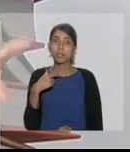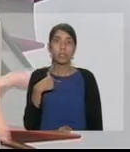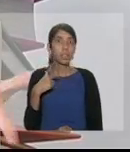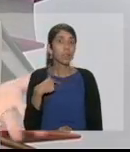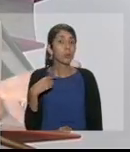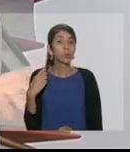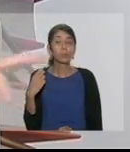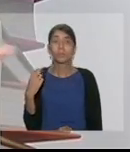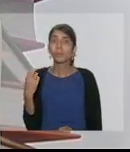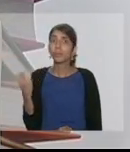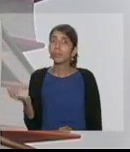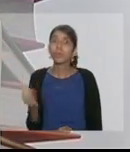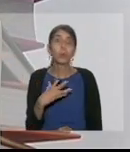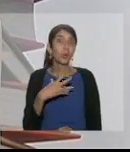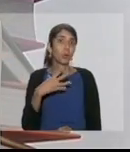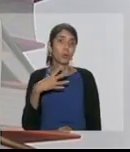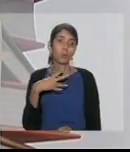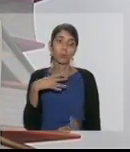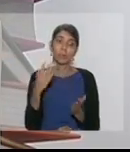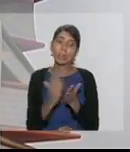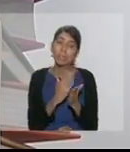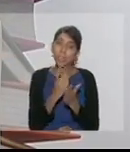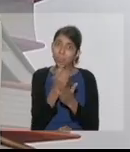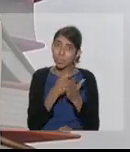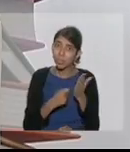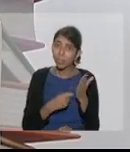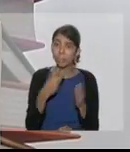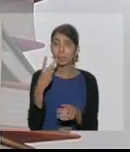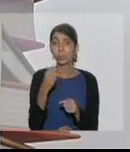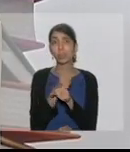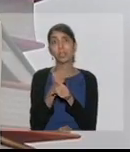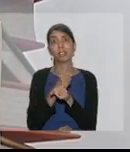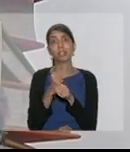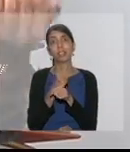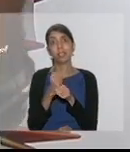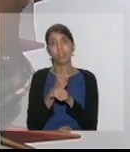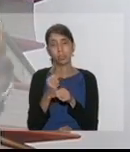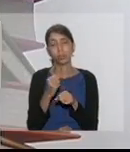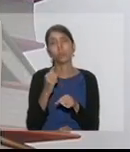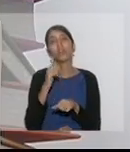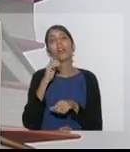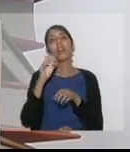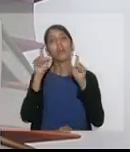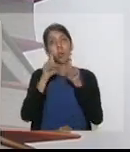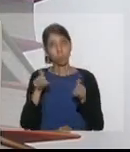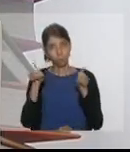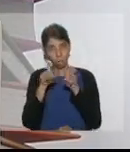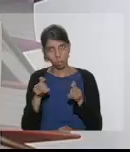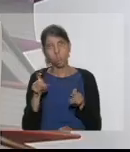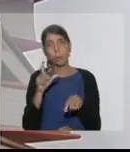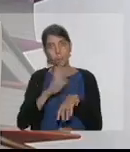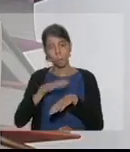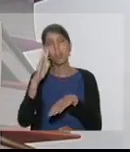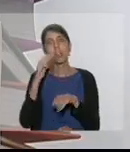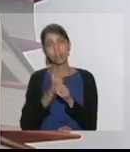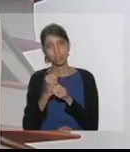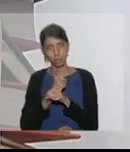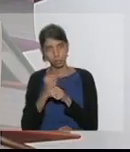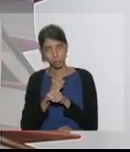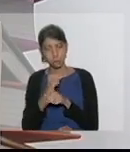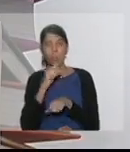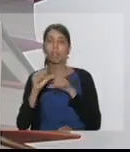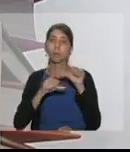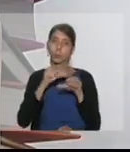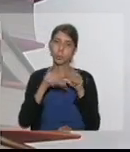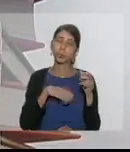muito nova. De livro físico, eu tenho 2 anos na literatura, né? O digital eu tenho um pouco mais porque eu fiz sucesso primeiro no mundo digital para vir para